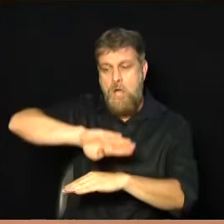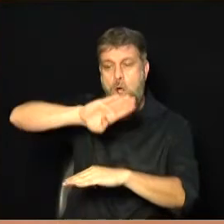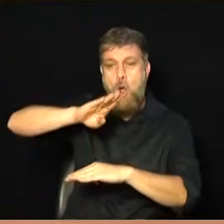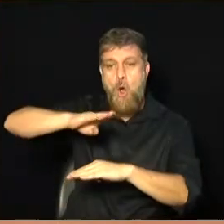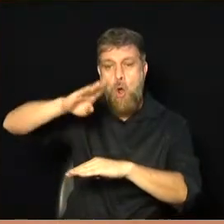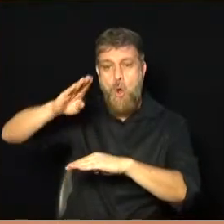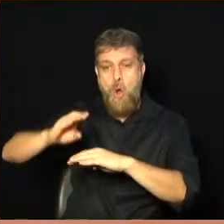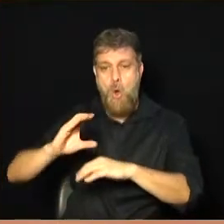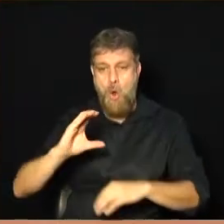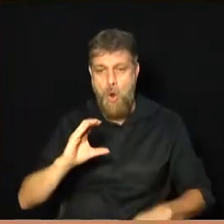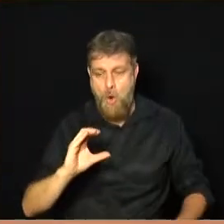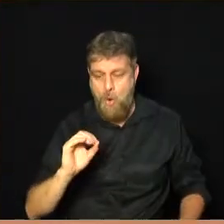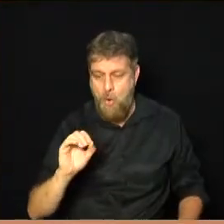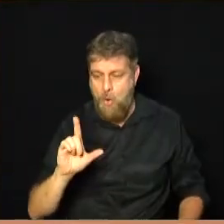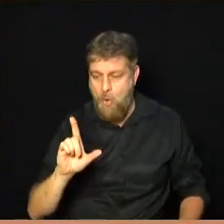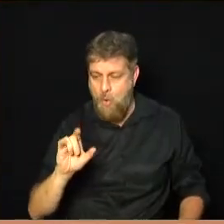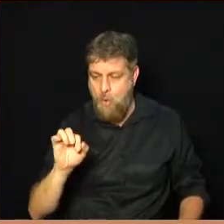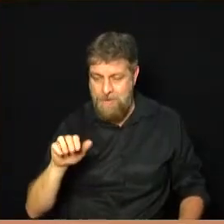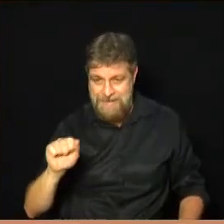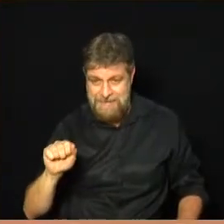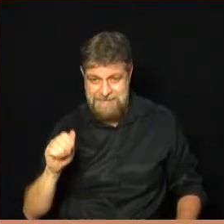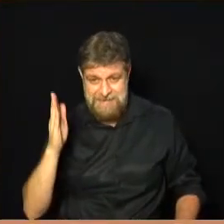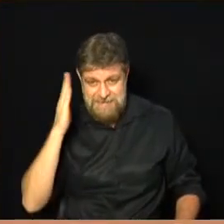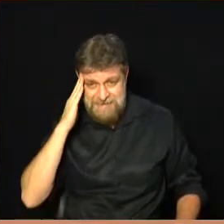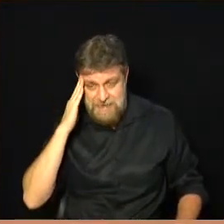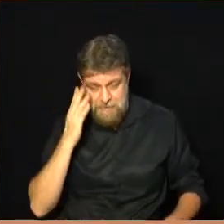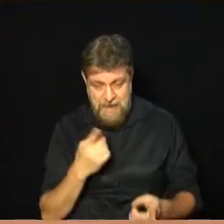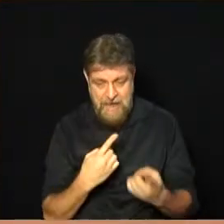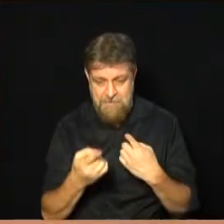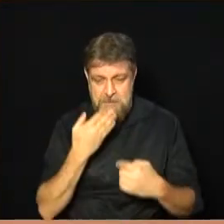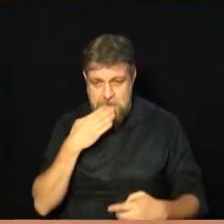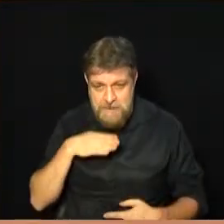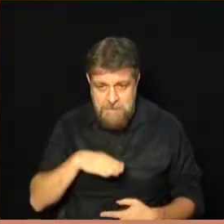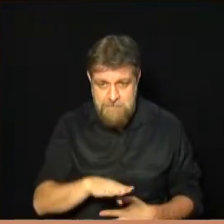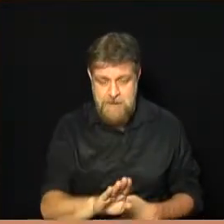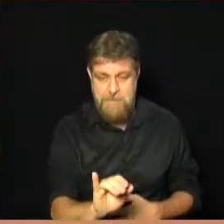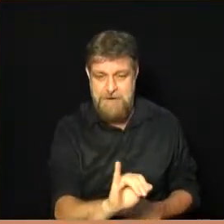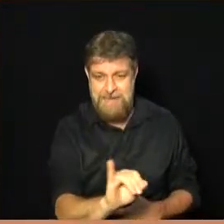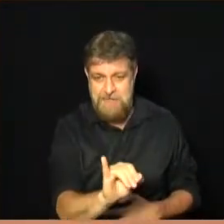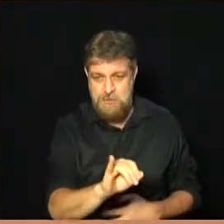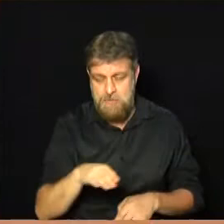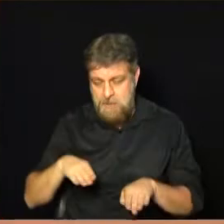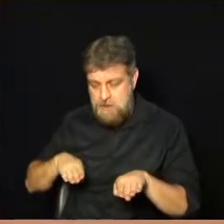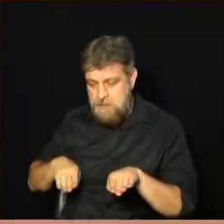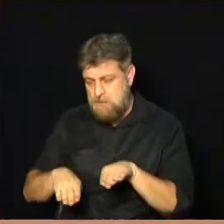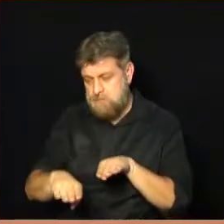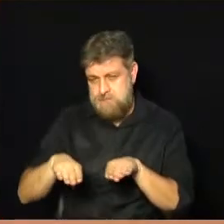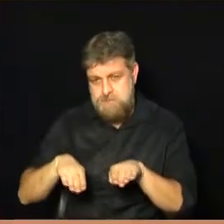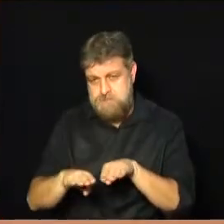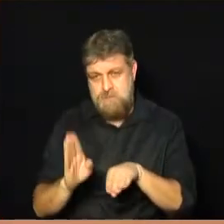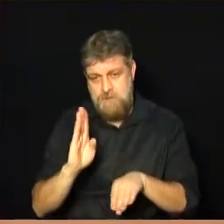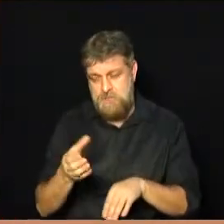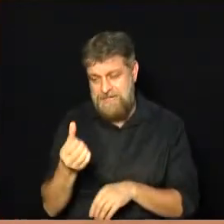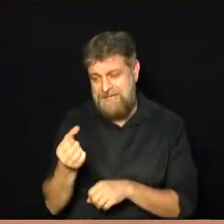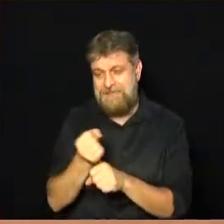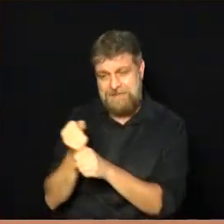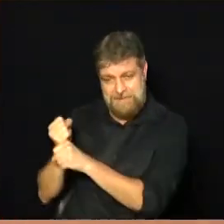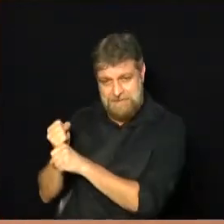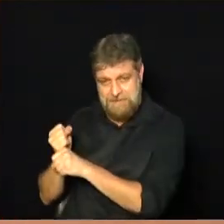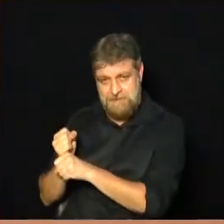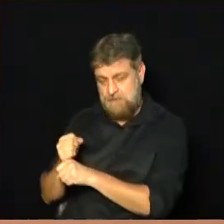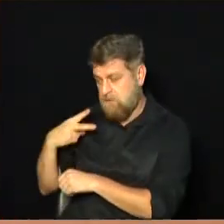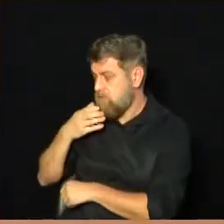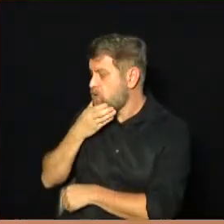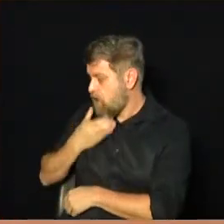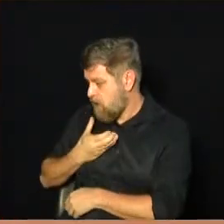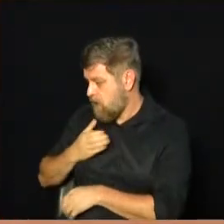marginais da Santos Dumont, que já eram para ter sido construídas há pelo menos uns 5, 6 anos, o Carmo está aí que está também interessado